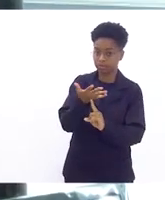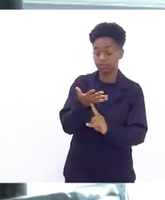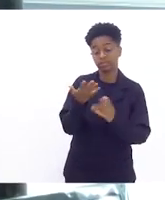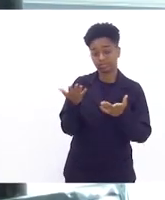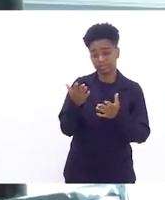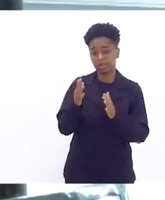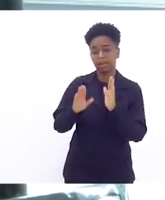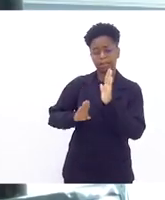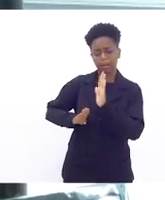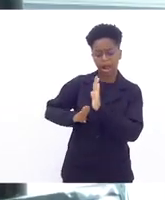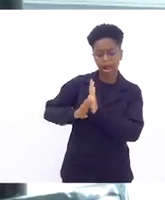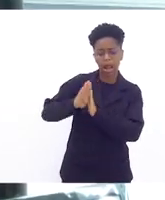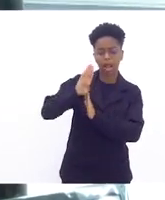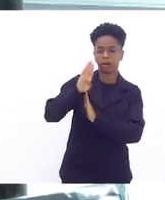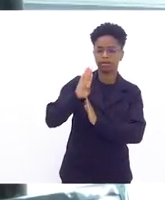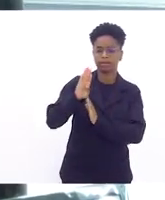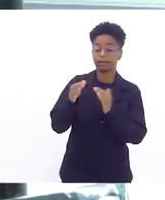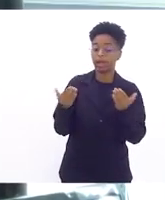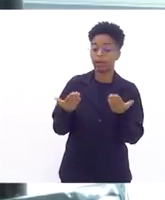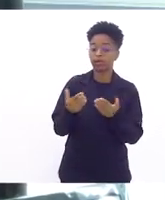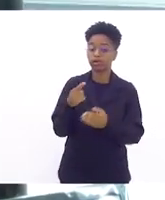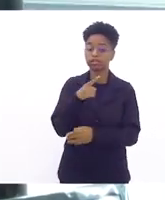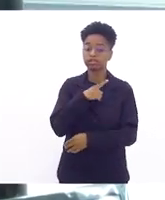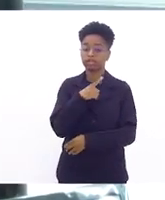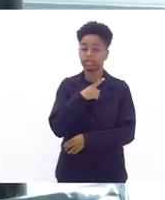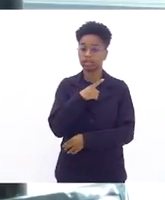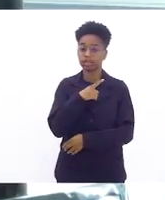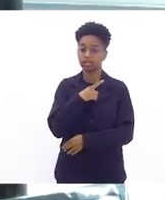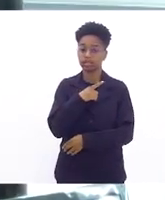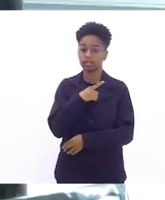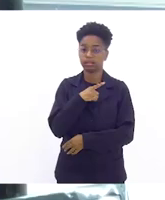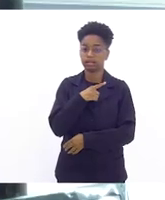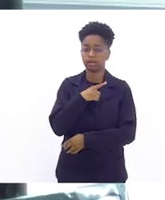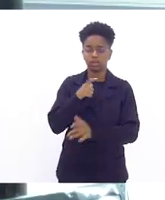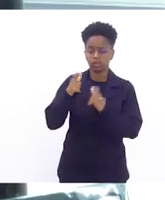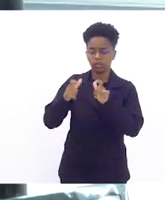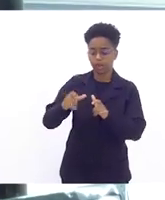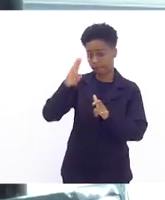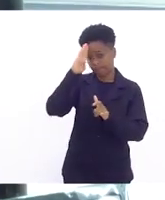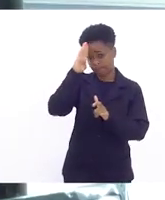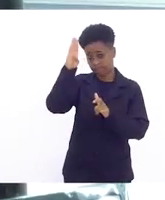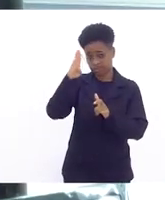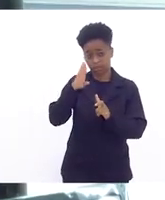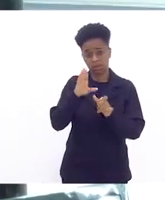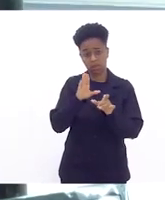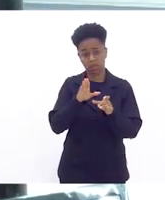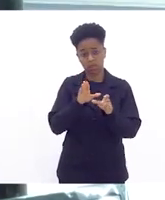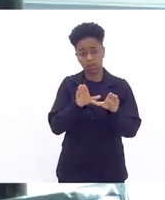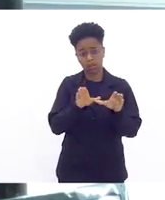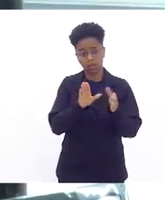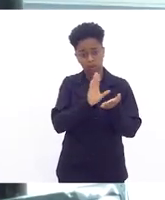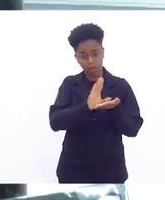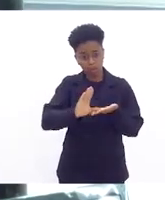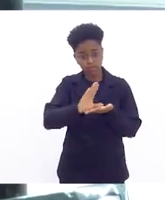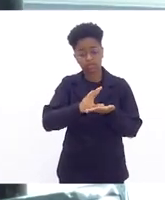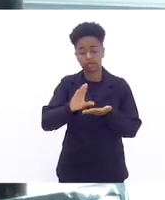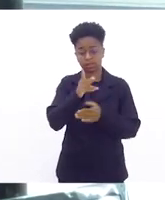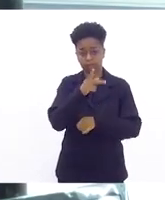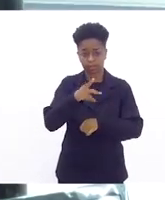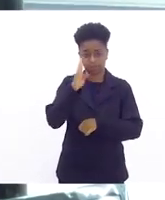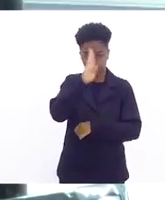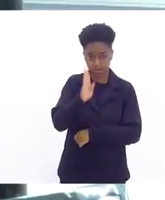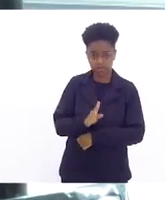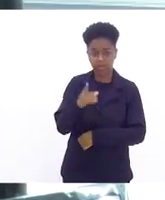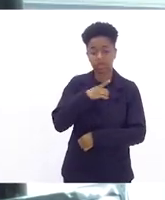cresceu muito hoje ela tem cadeira nos principais conselhos do país aqui no estado também nós temos cadeira